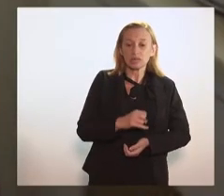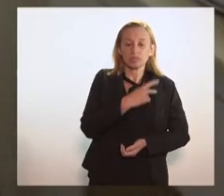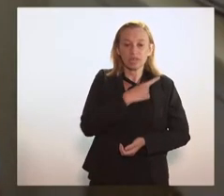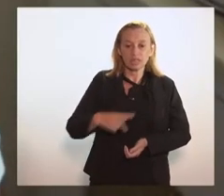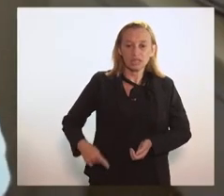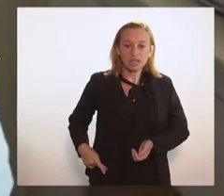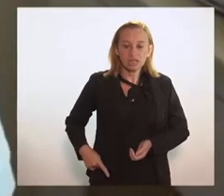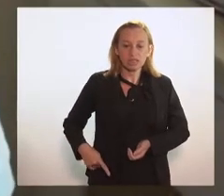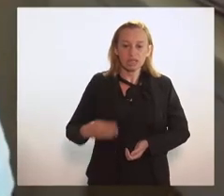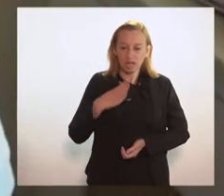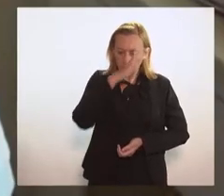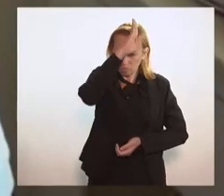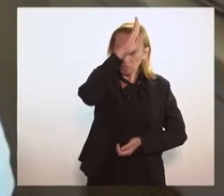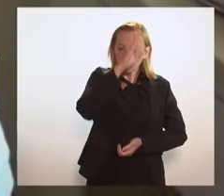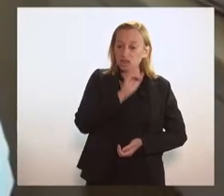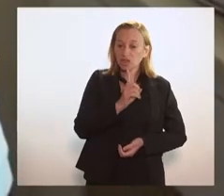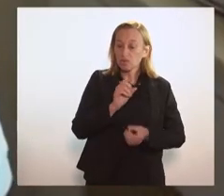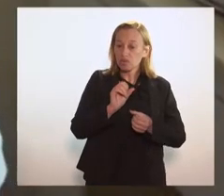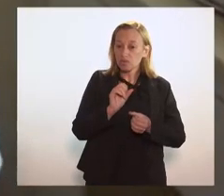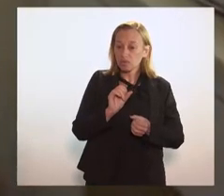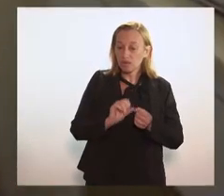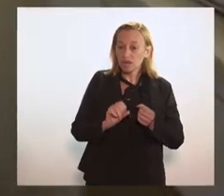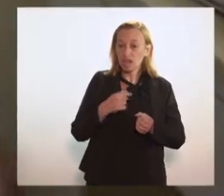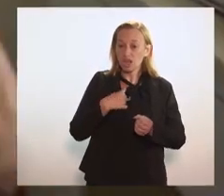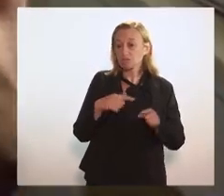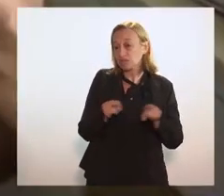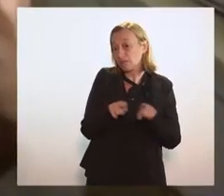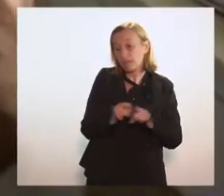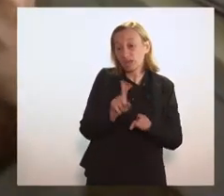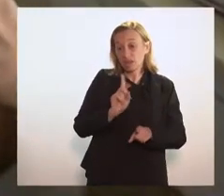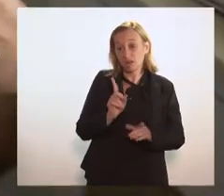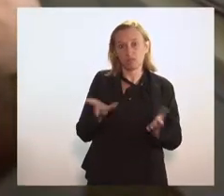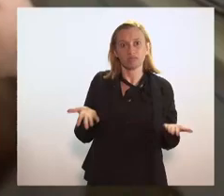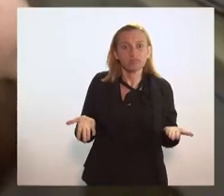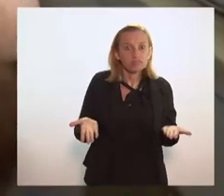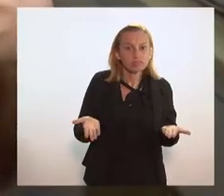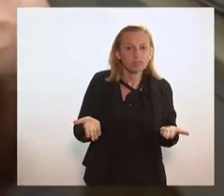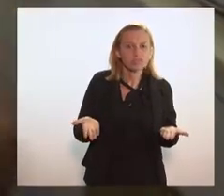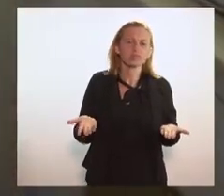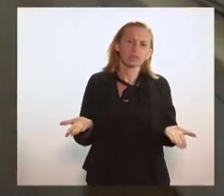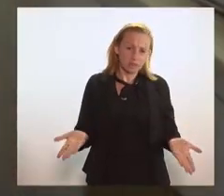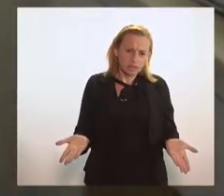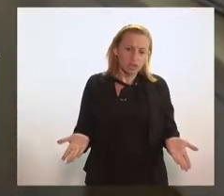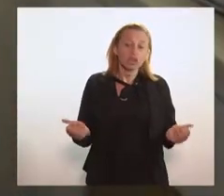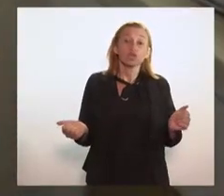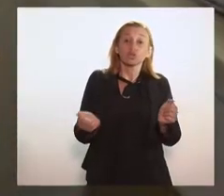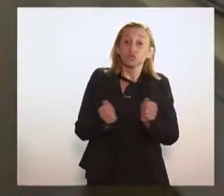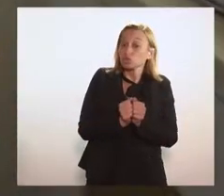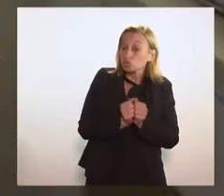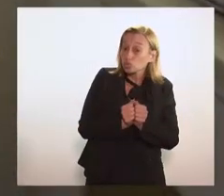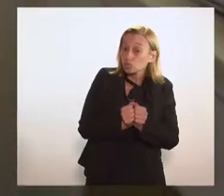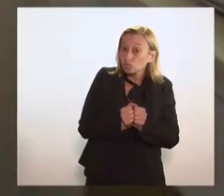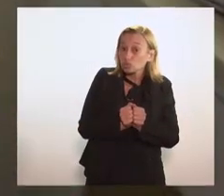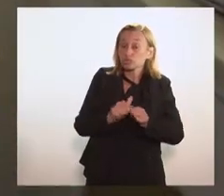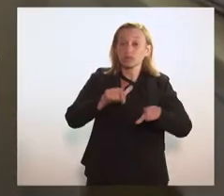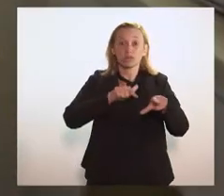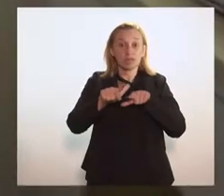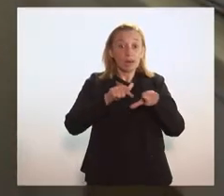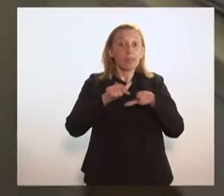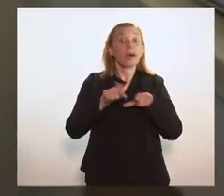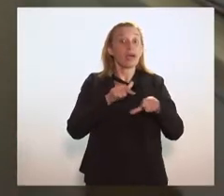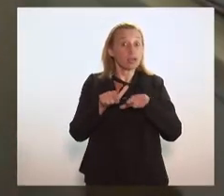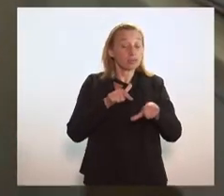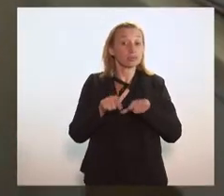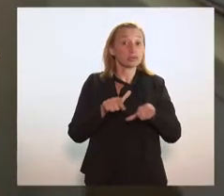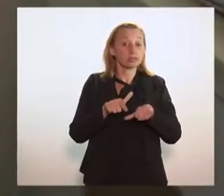eu também não posso fazer. Então, nós devíamos estar juntos nessa tarefa. É uma